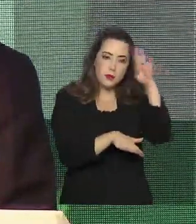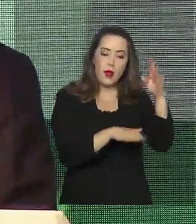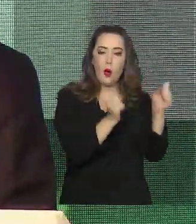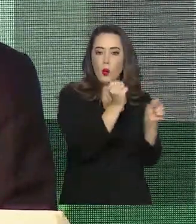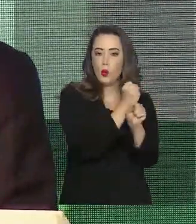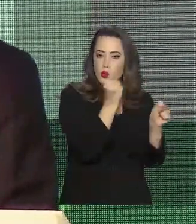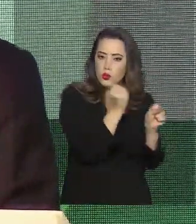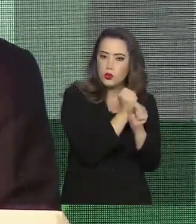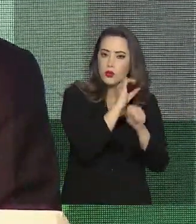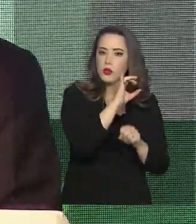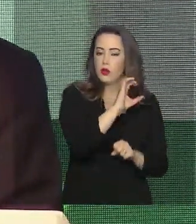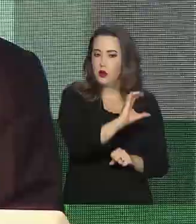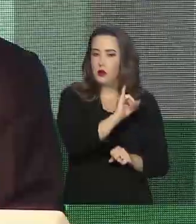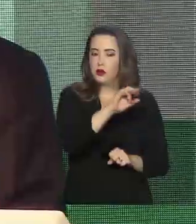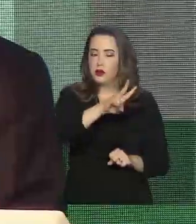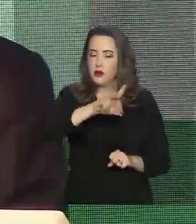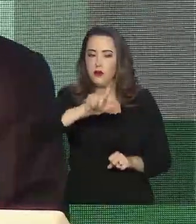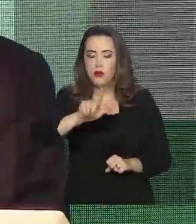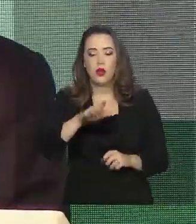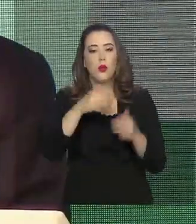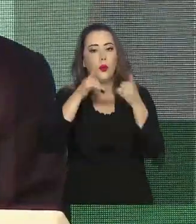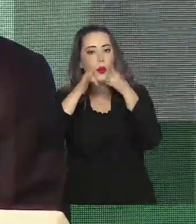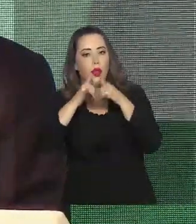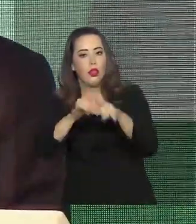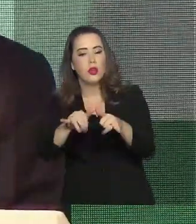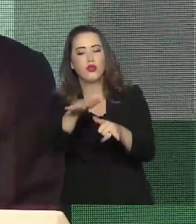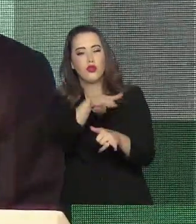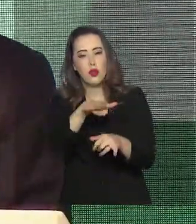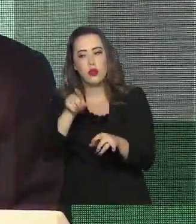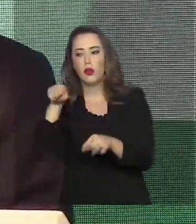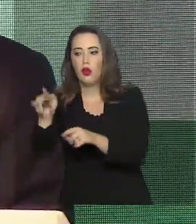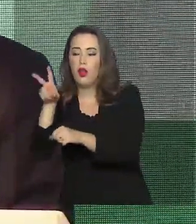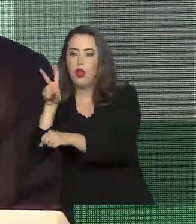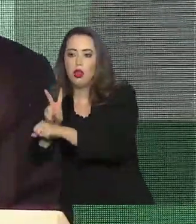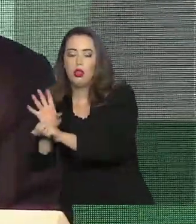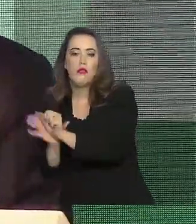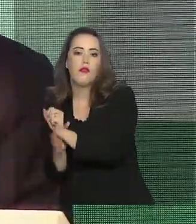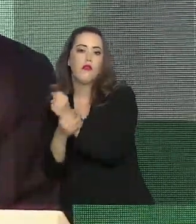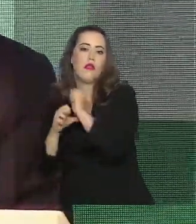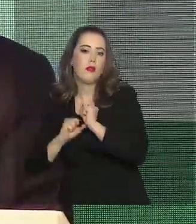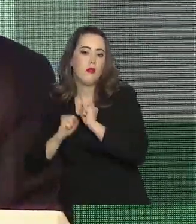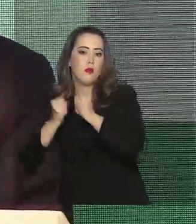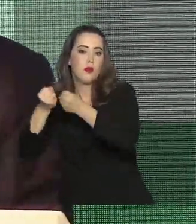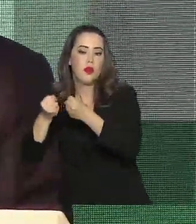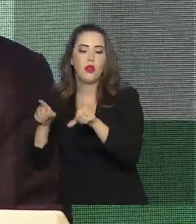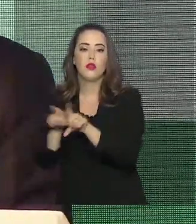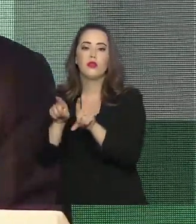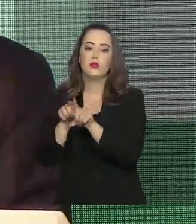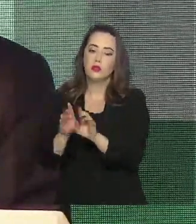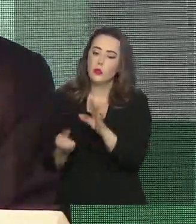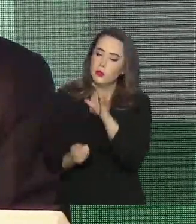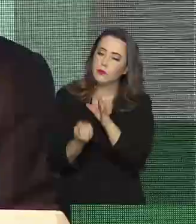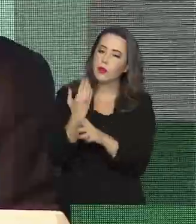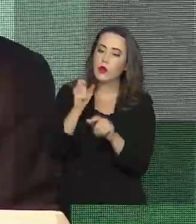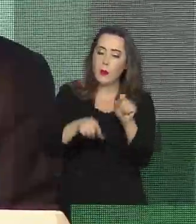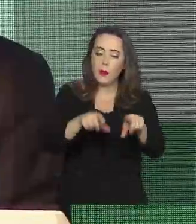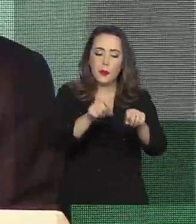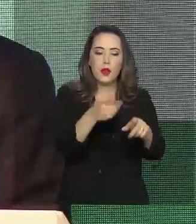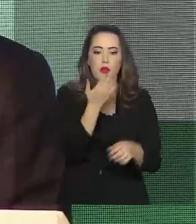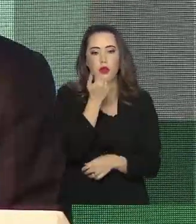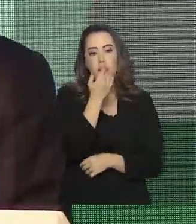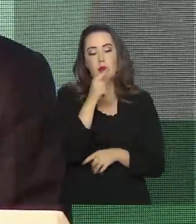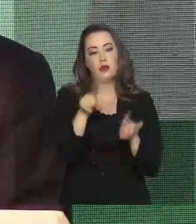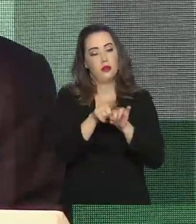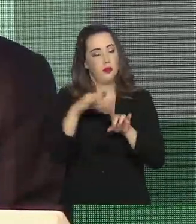civil energia defesa tecnologia e produção de alimentos além